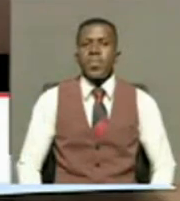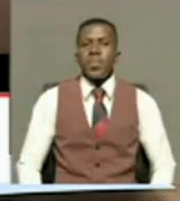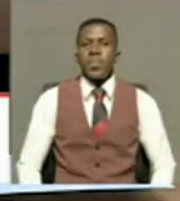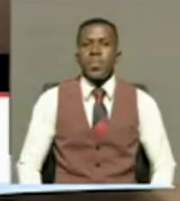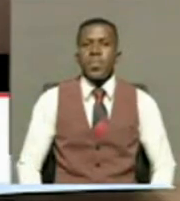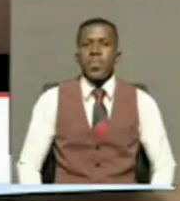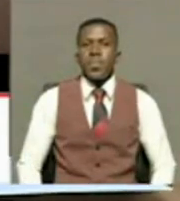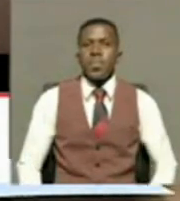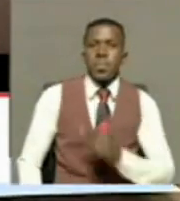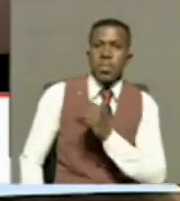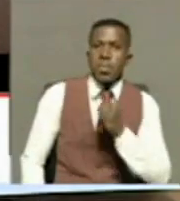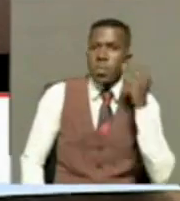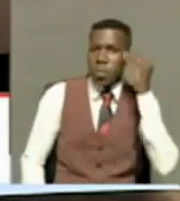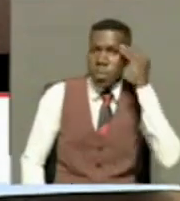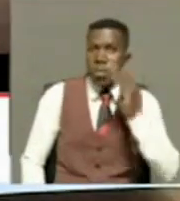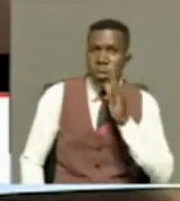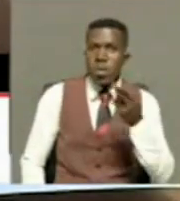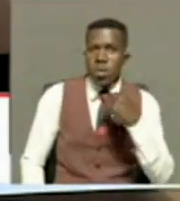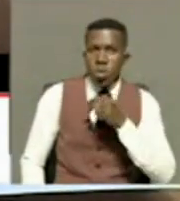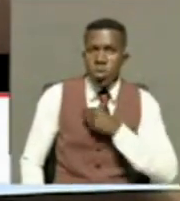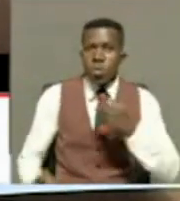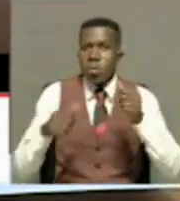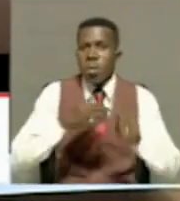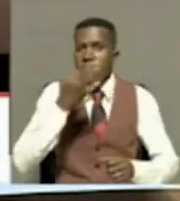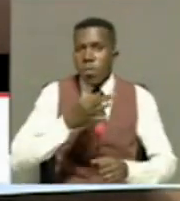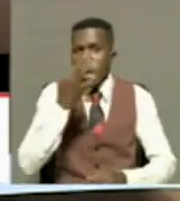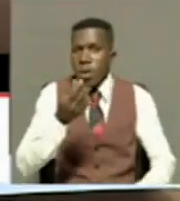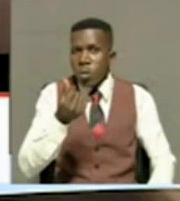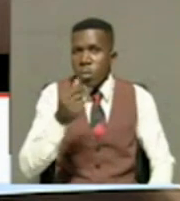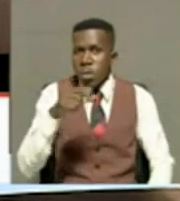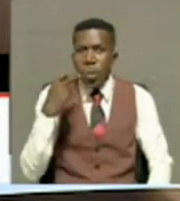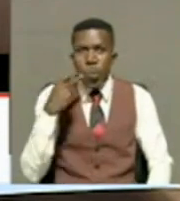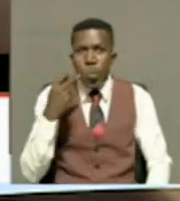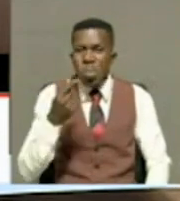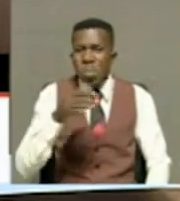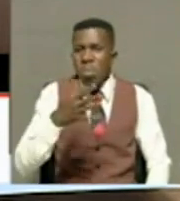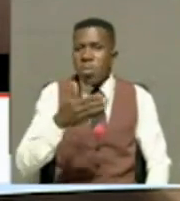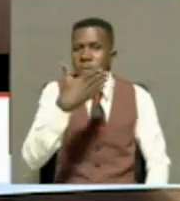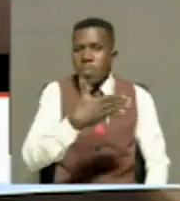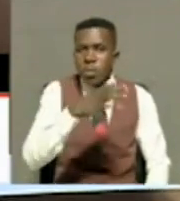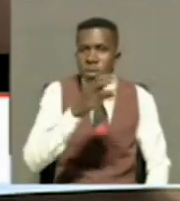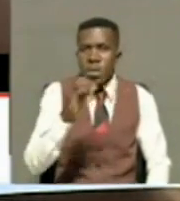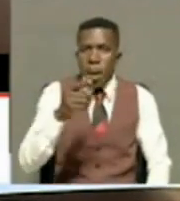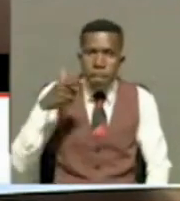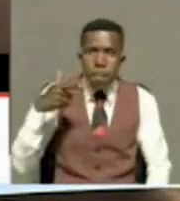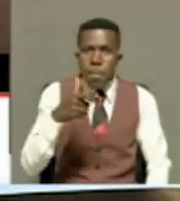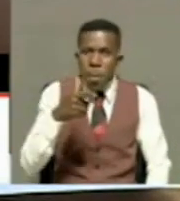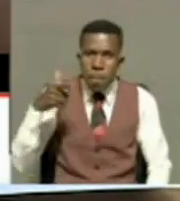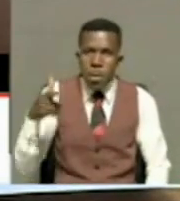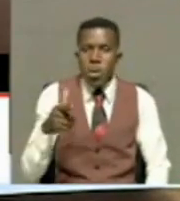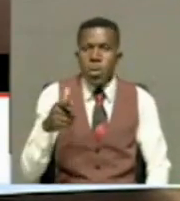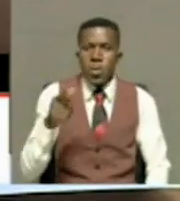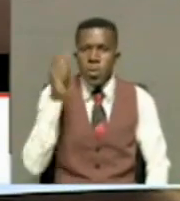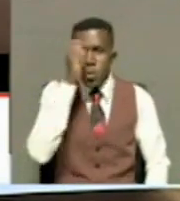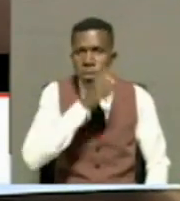falar de uma economia angolana de cerca de 100 mil milhões de euros. Estamos a falar de uma população